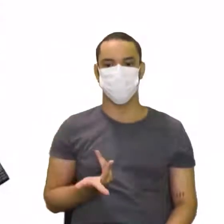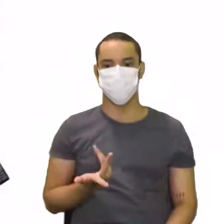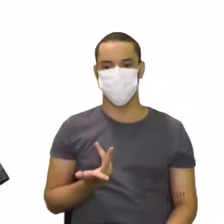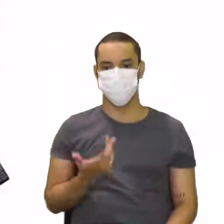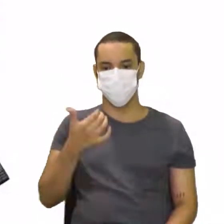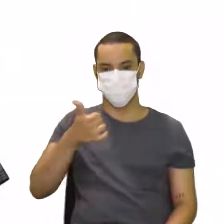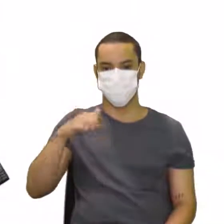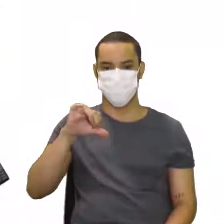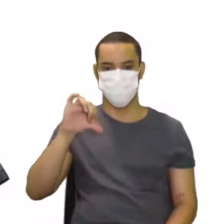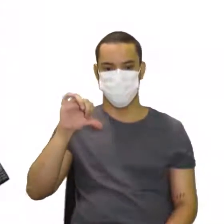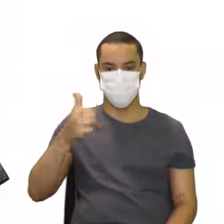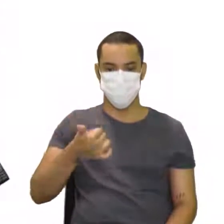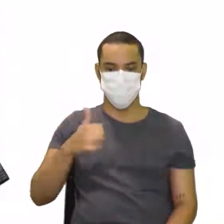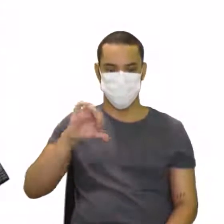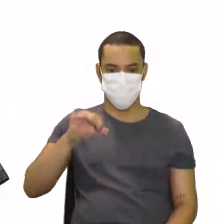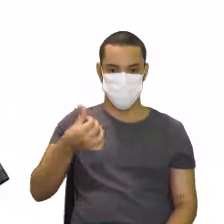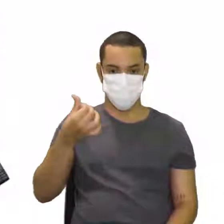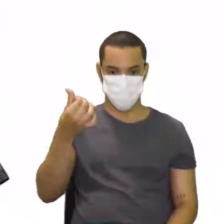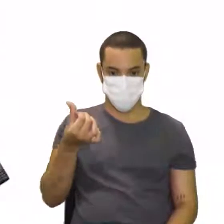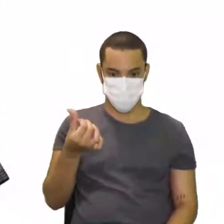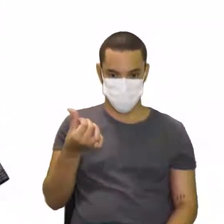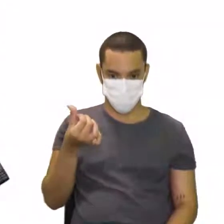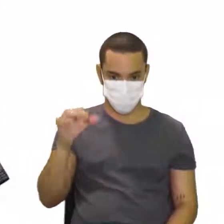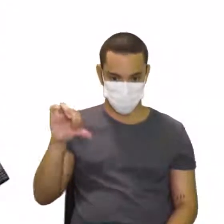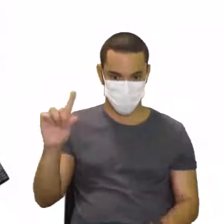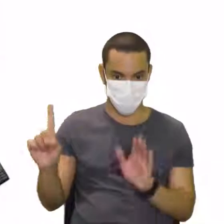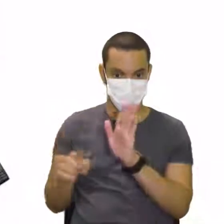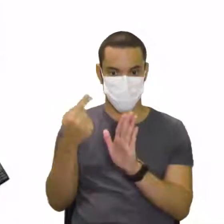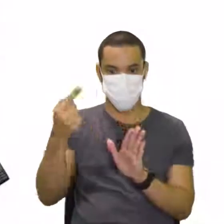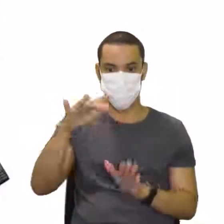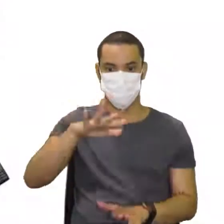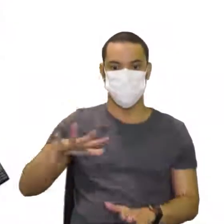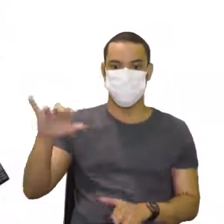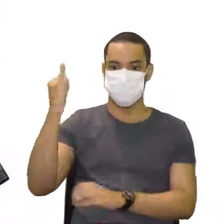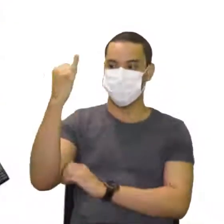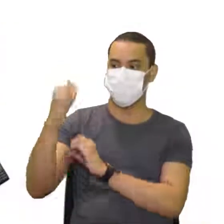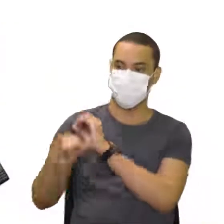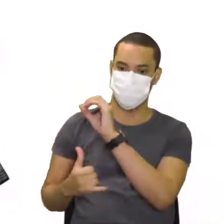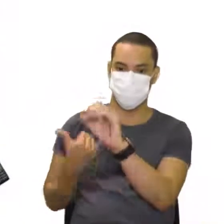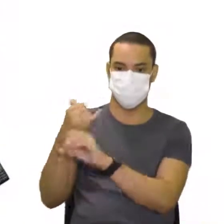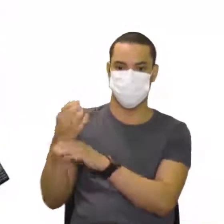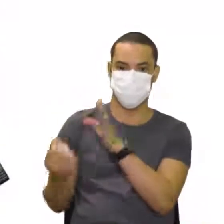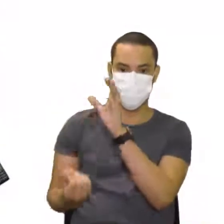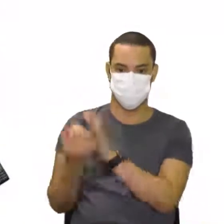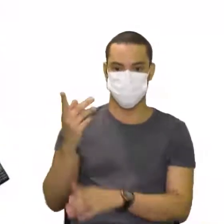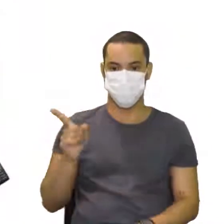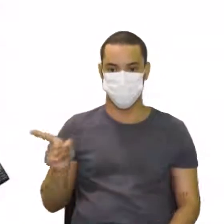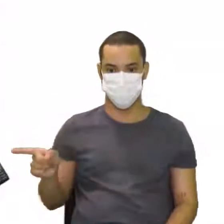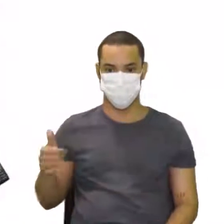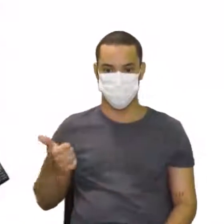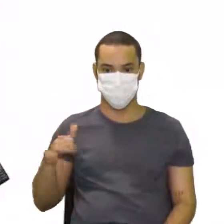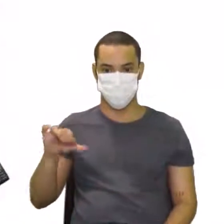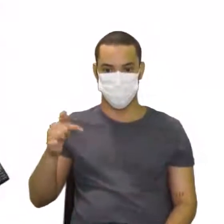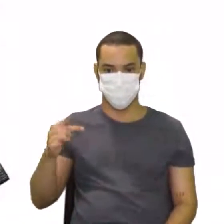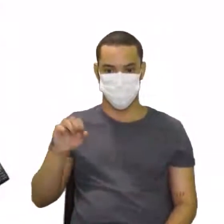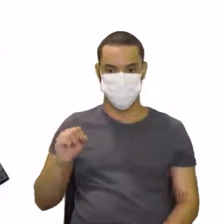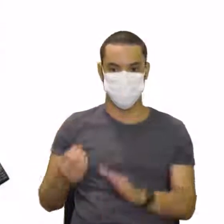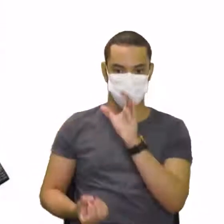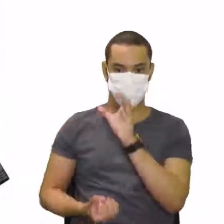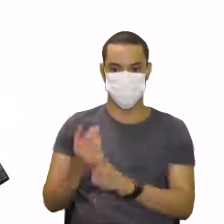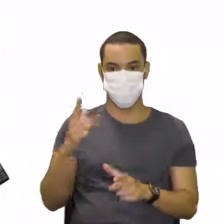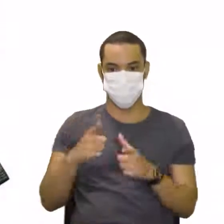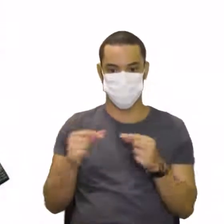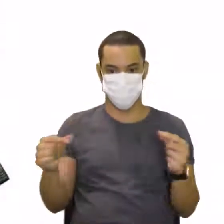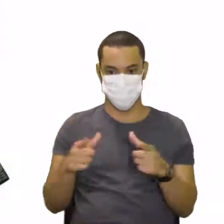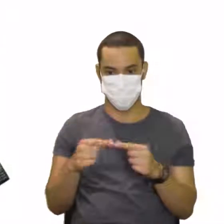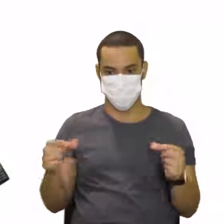Em 69 aqui a primeira estação do Sistema Mundial de Comunicação por satélite. E aqui, olha só, em 78, ativada no Japão